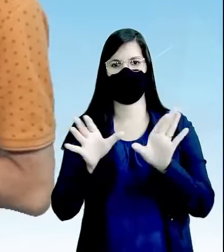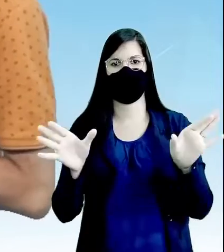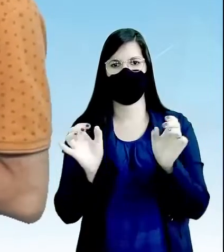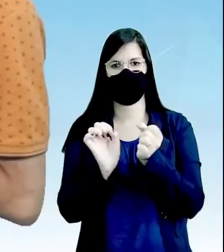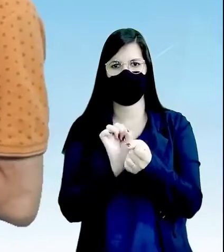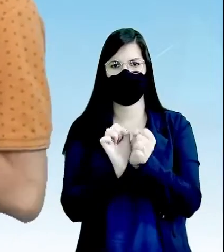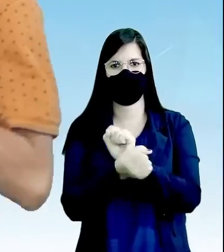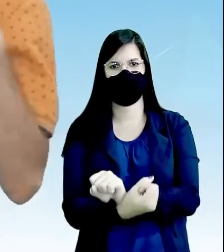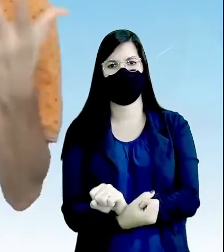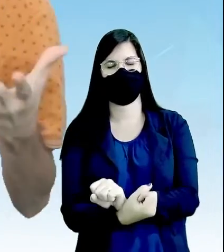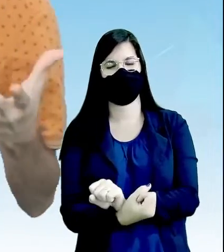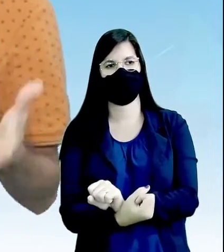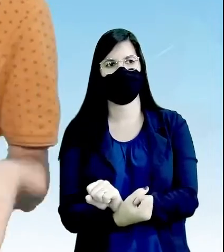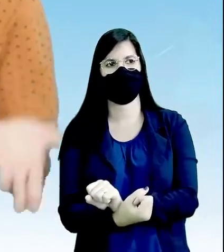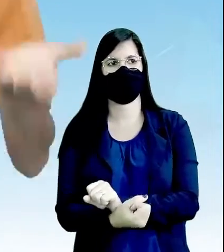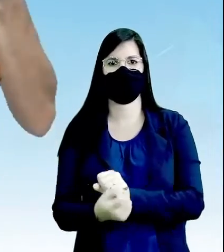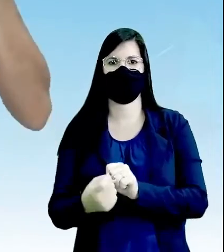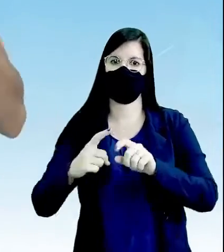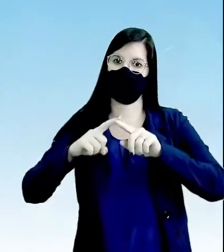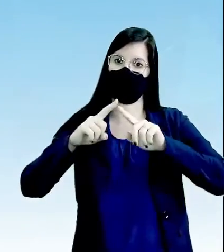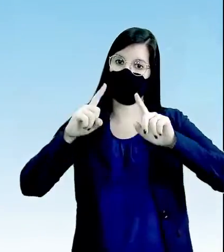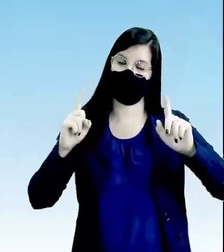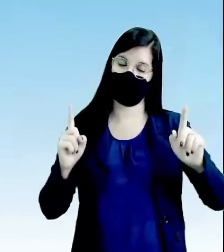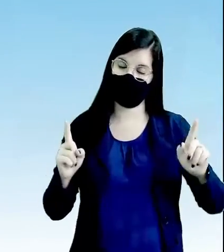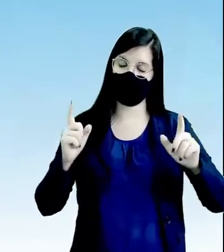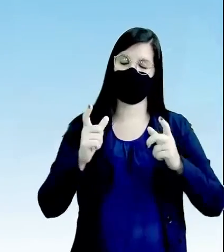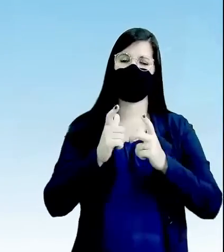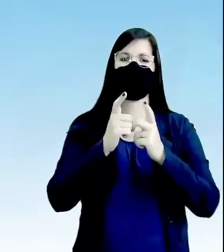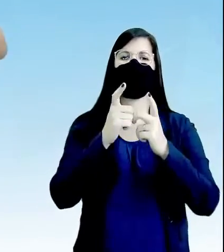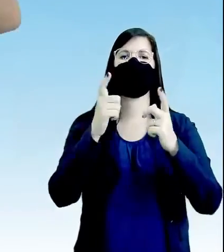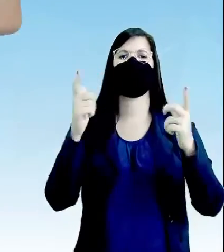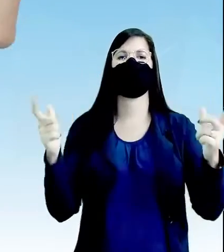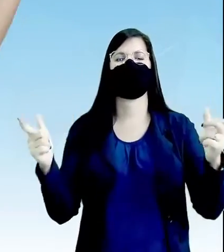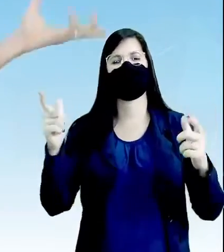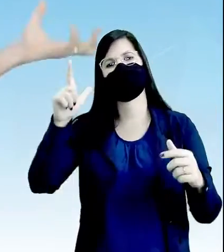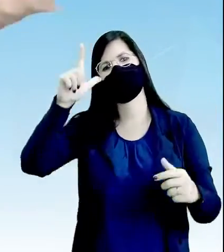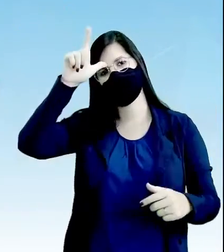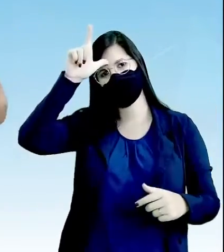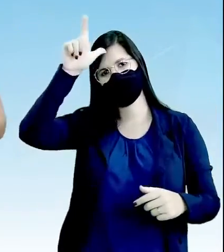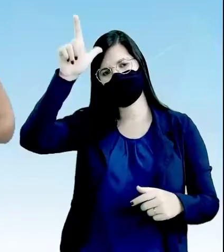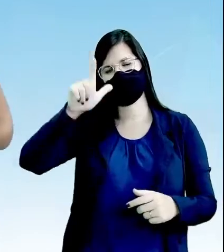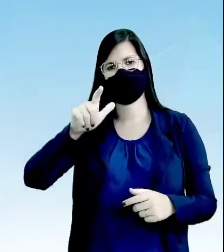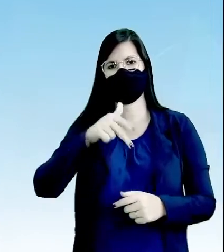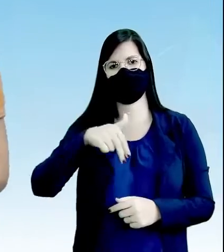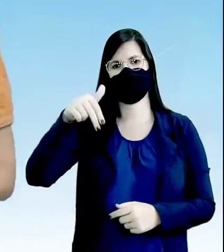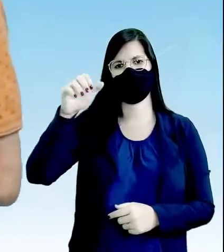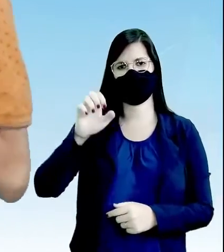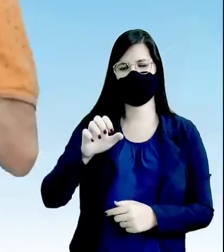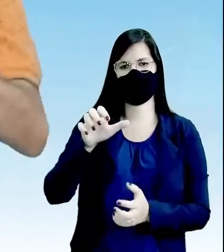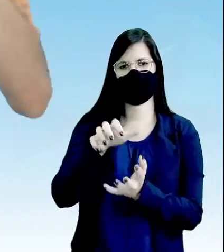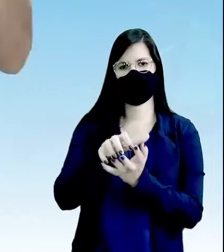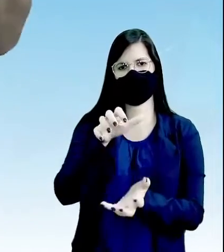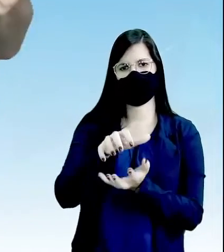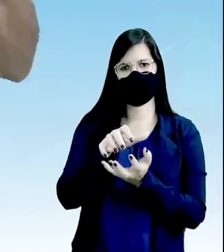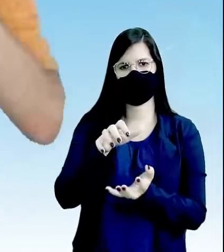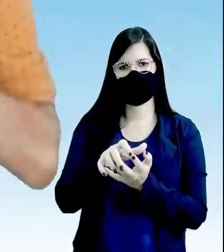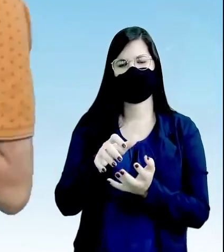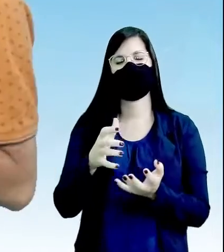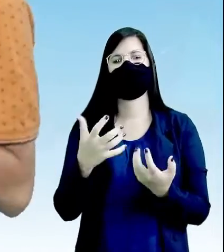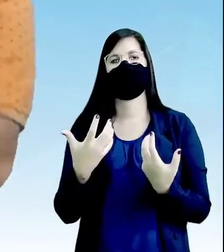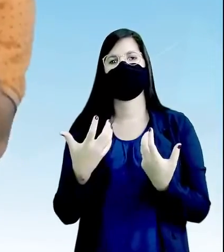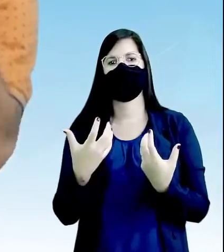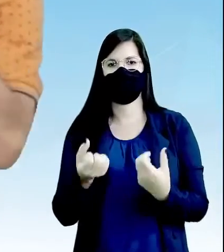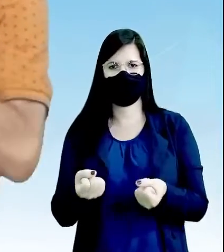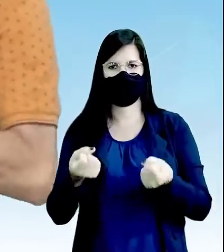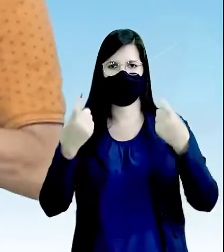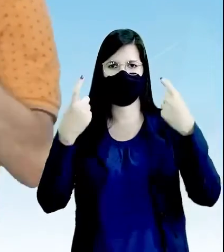da escravatura. Mas, como a maioria dos líderes nordestinos, principalmente pernambucanos, que aderiram à